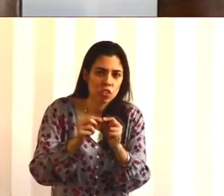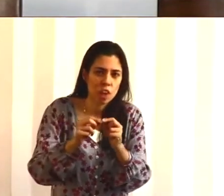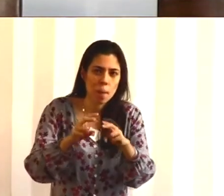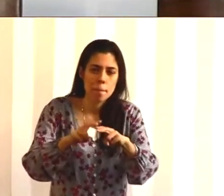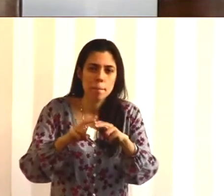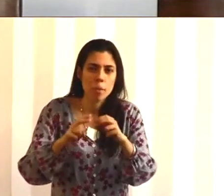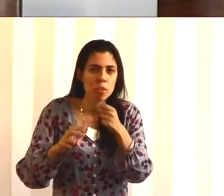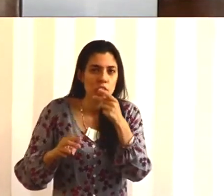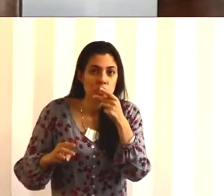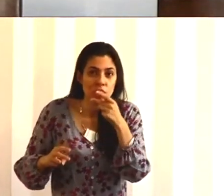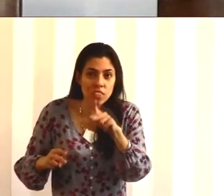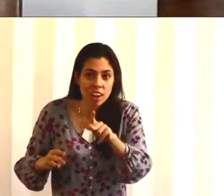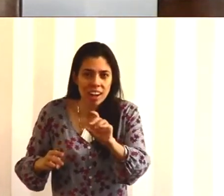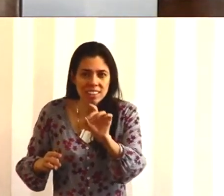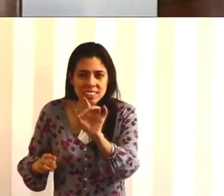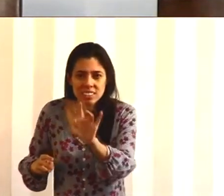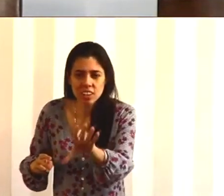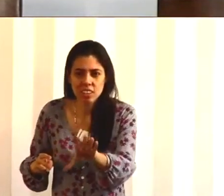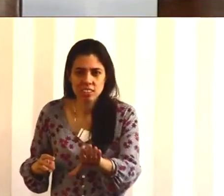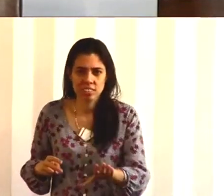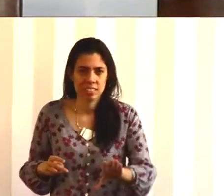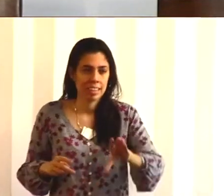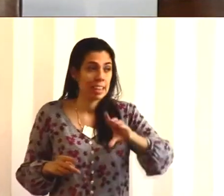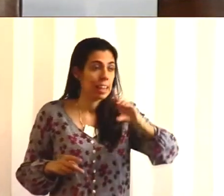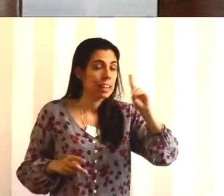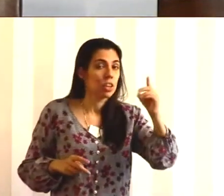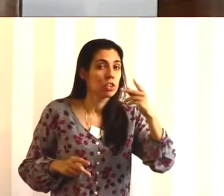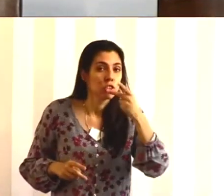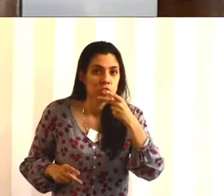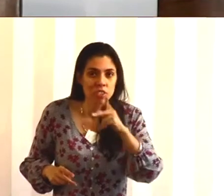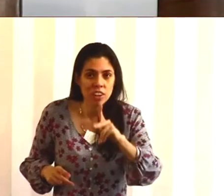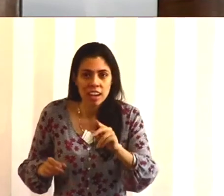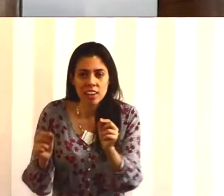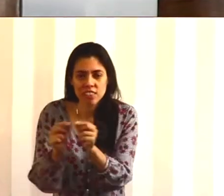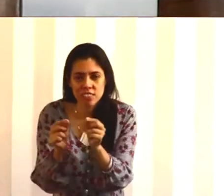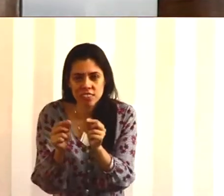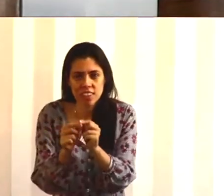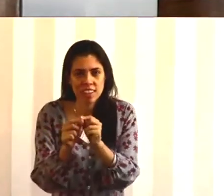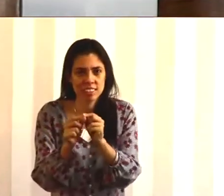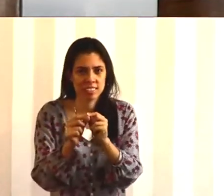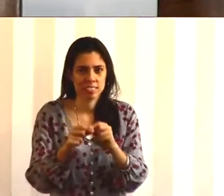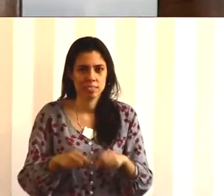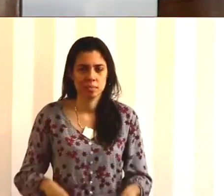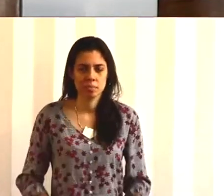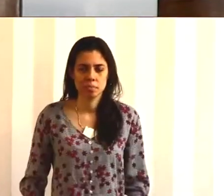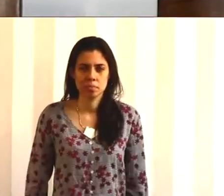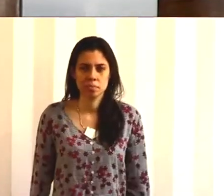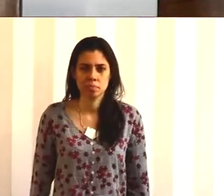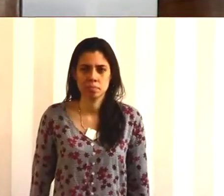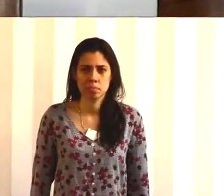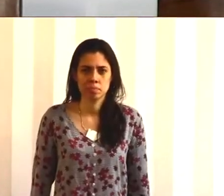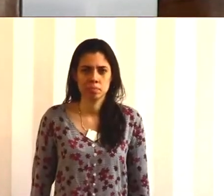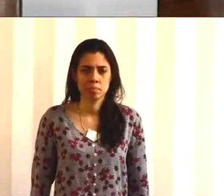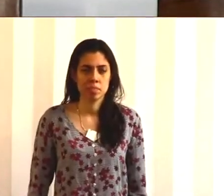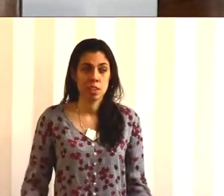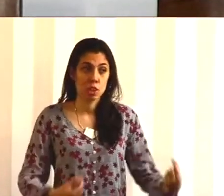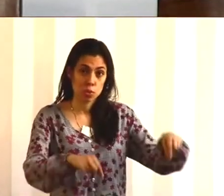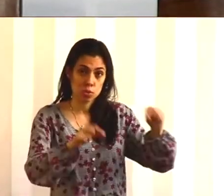palavra. Pela sua palavra Ele trouxe vida a todas as coisas, inclusive a